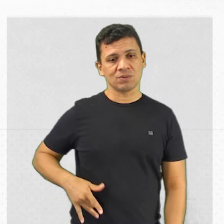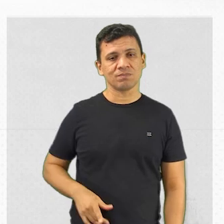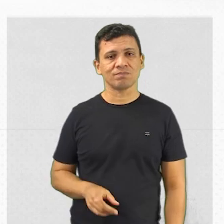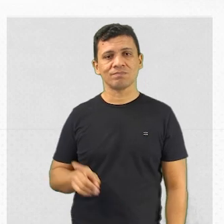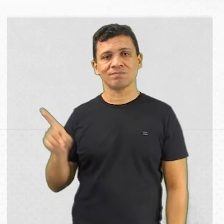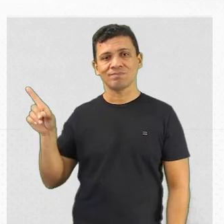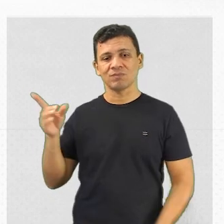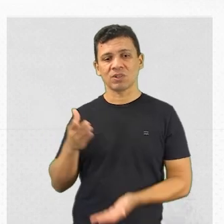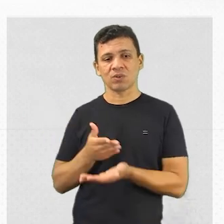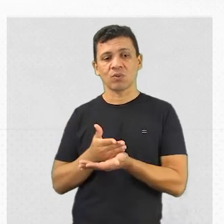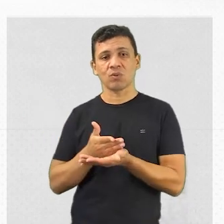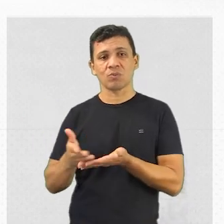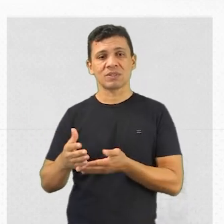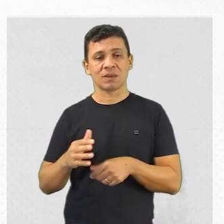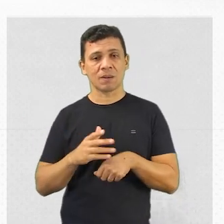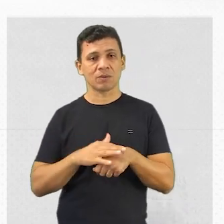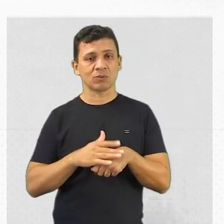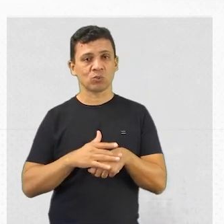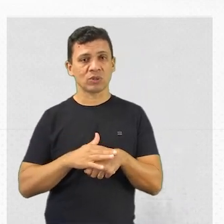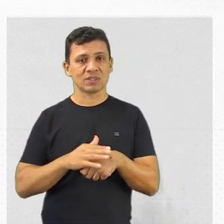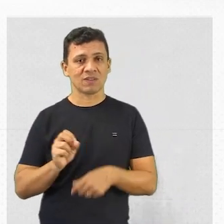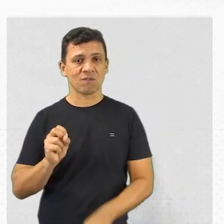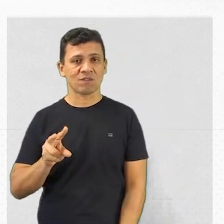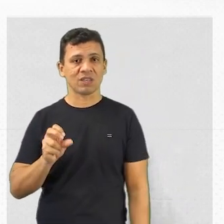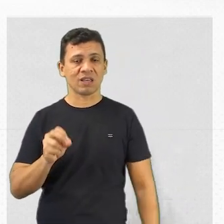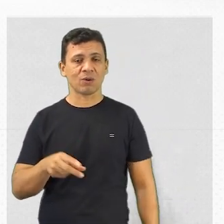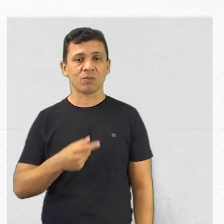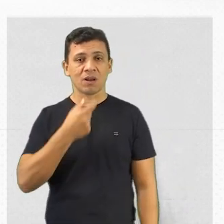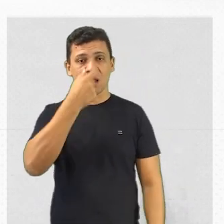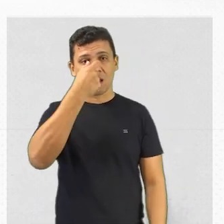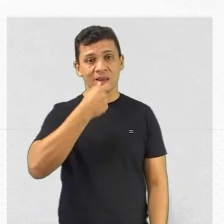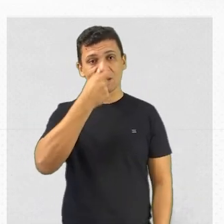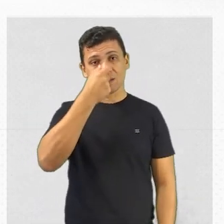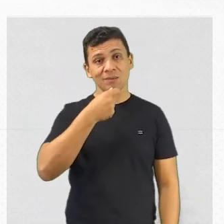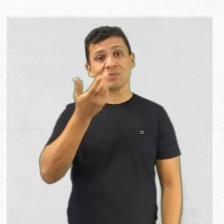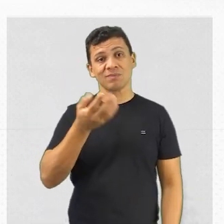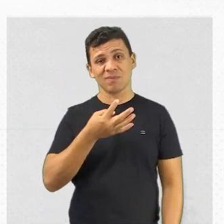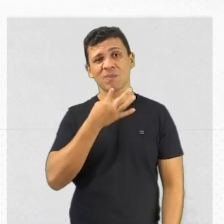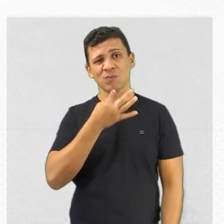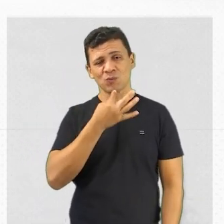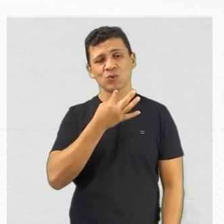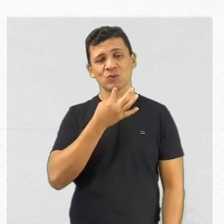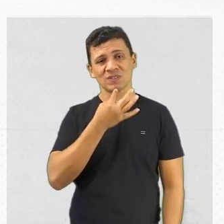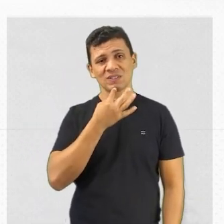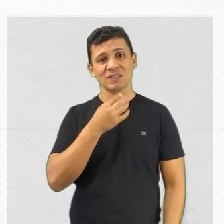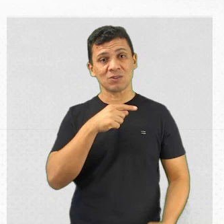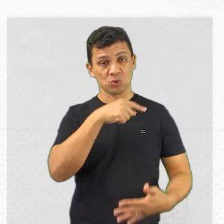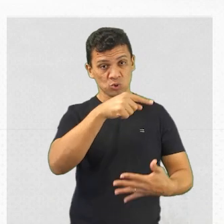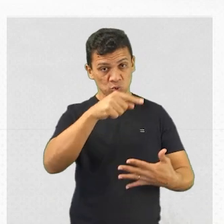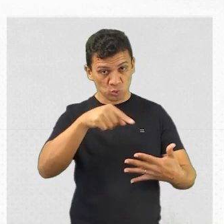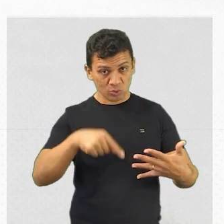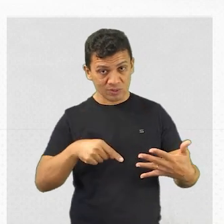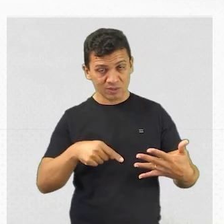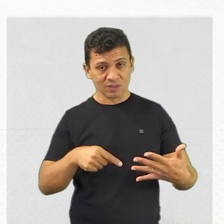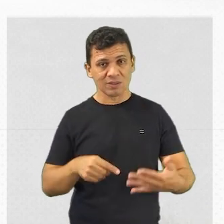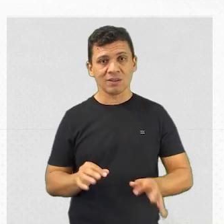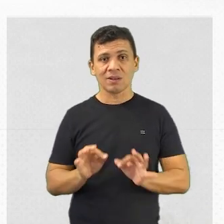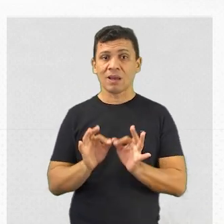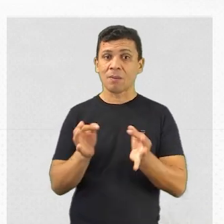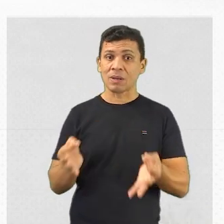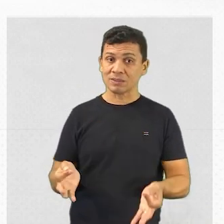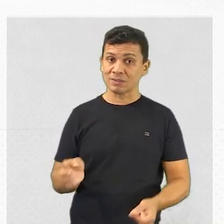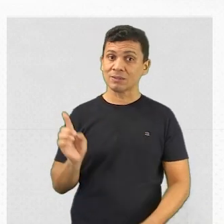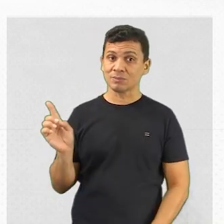pela doença viral, né? Que é a gripe a mais conhecida, vamos dizer assim, de todas aí, é a mais simples,